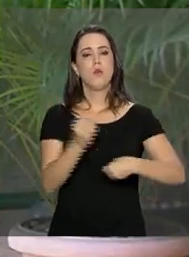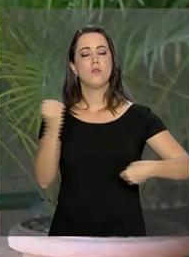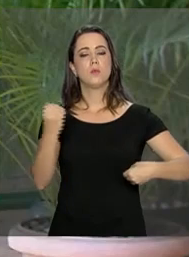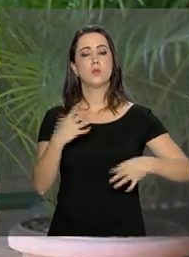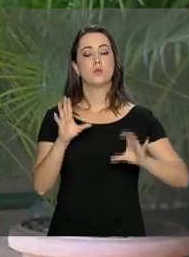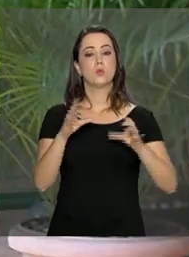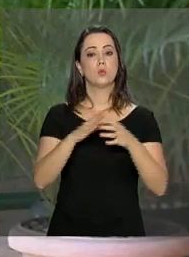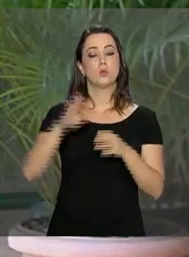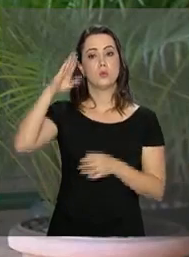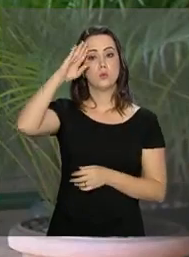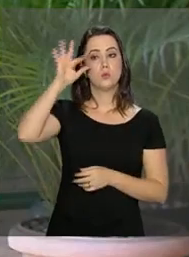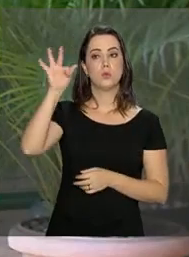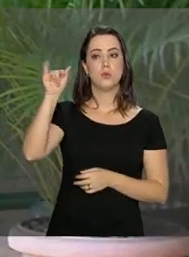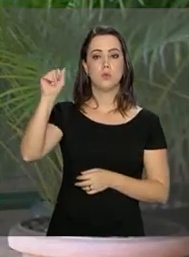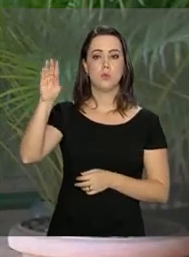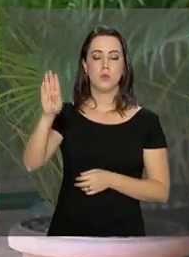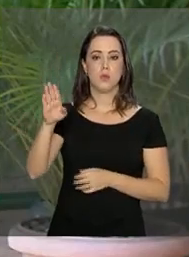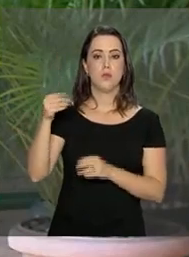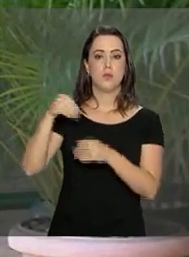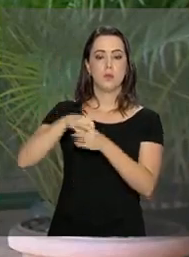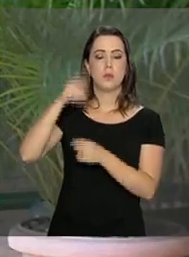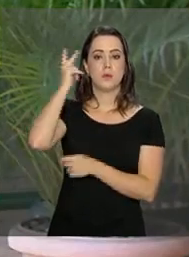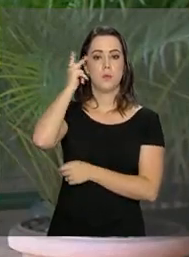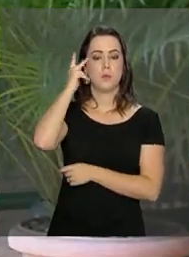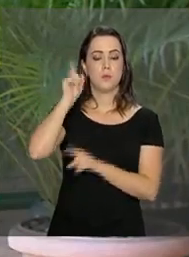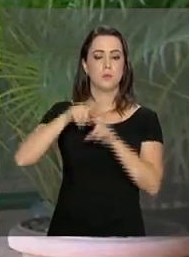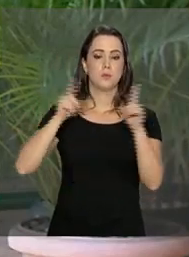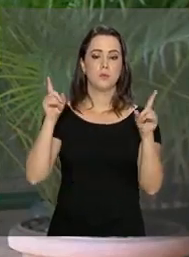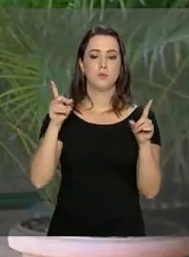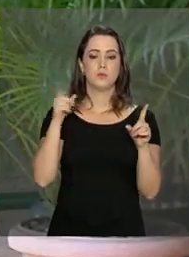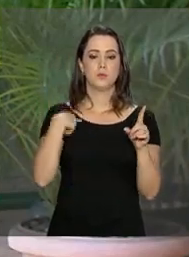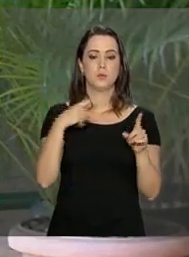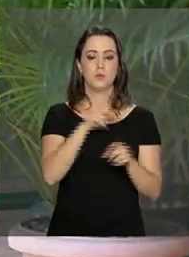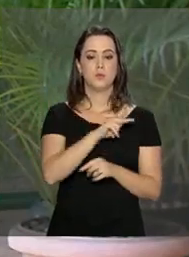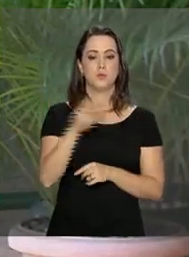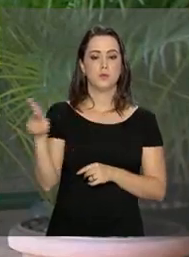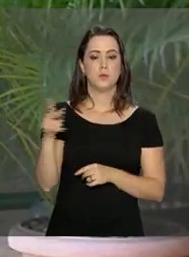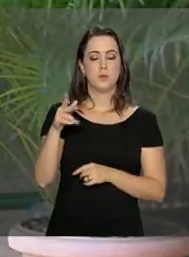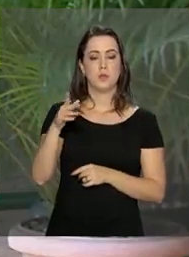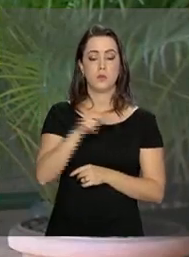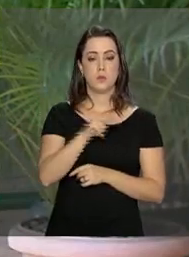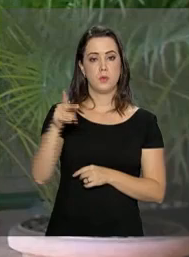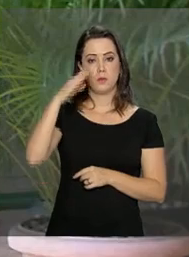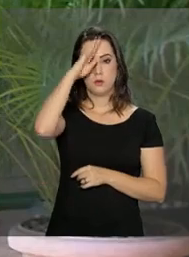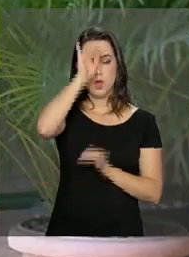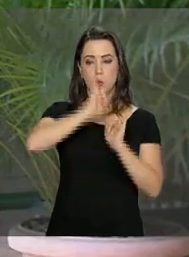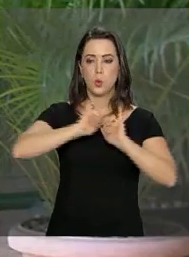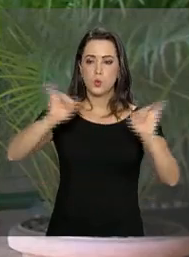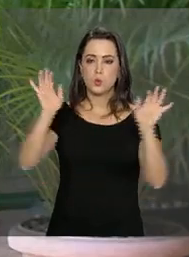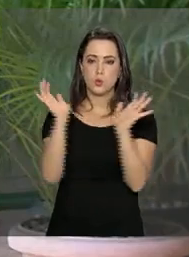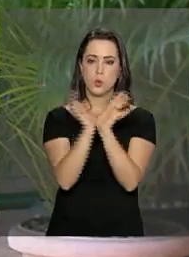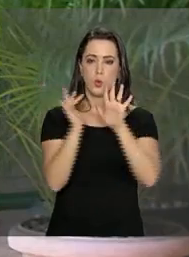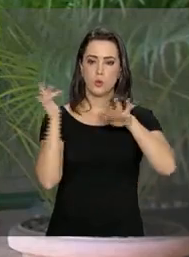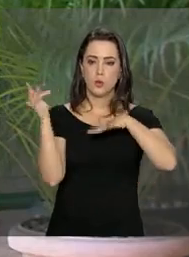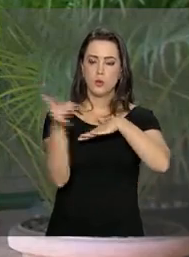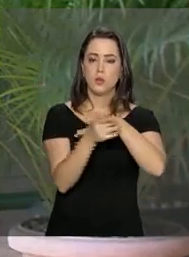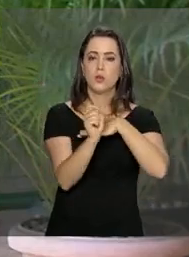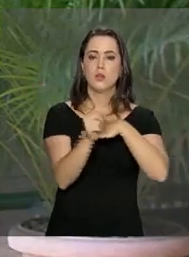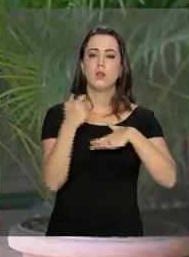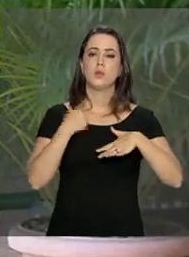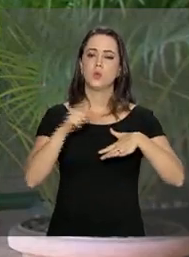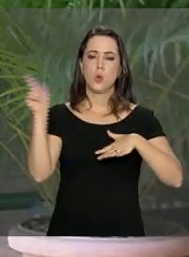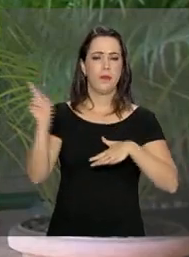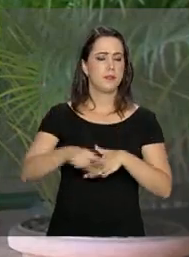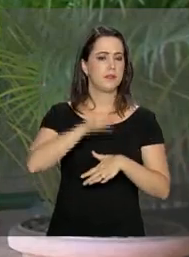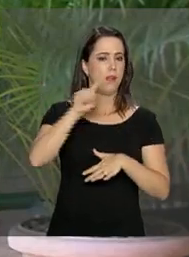cadetes da força aérea brasileira no interior de são paulo mas o presidente anunciou em suas redes sociais hoje que ele teve que